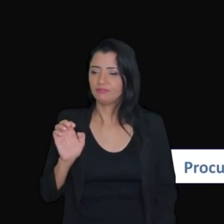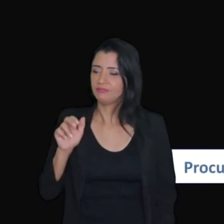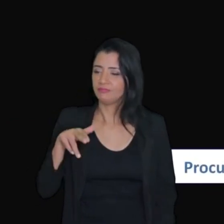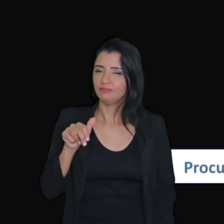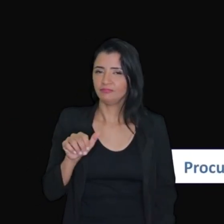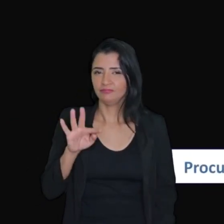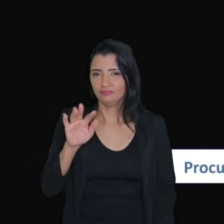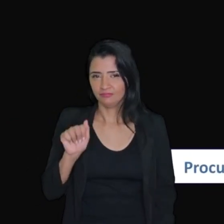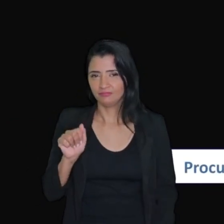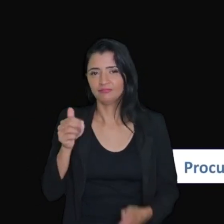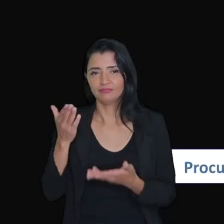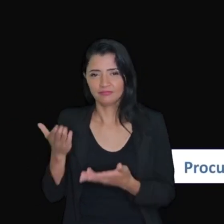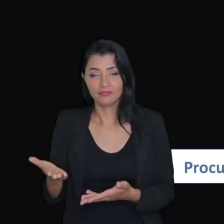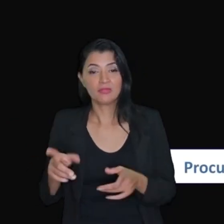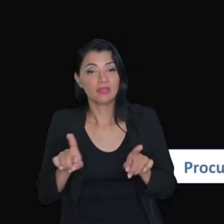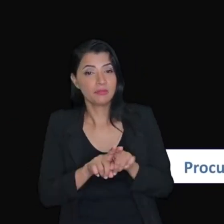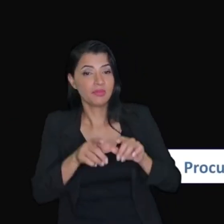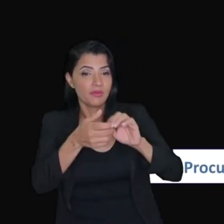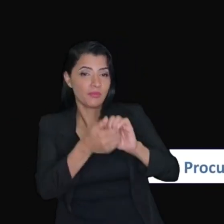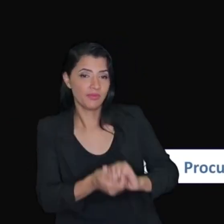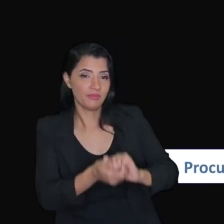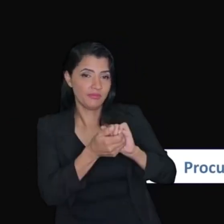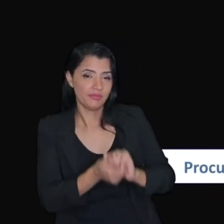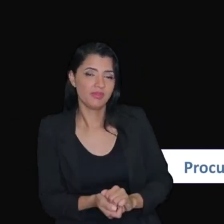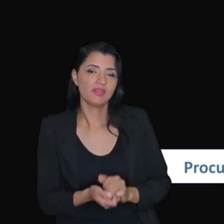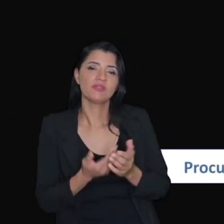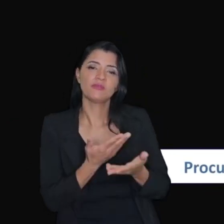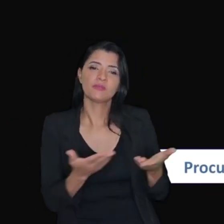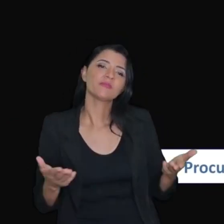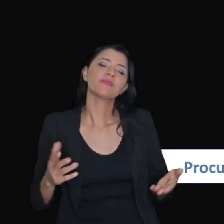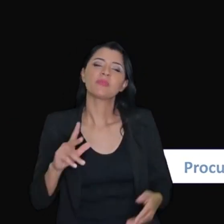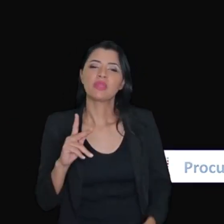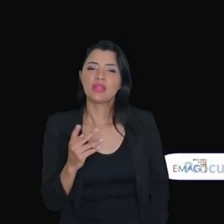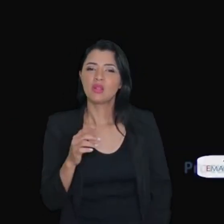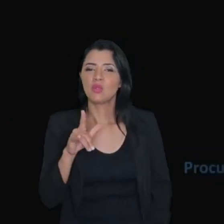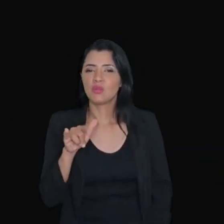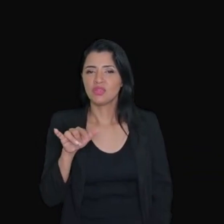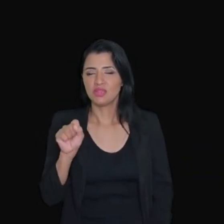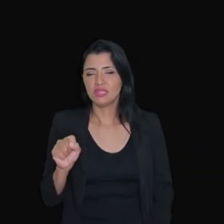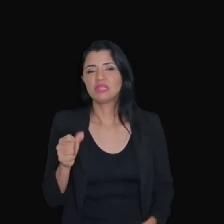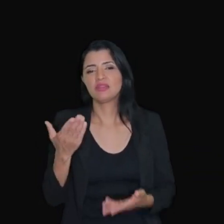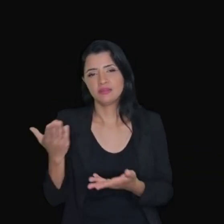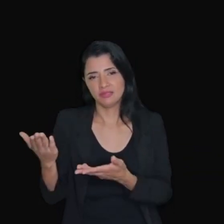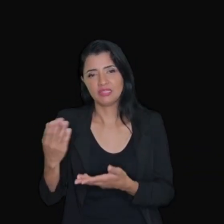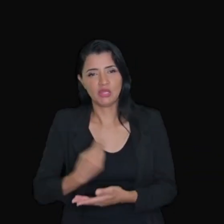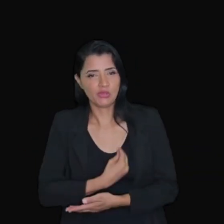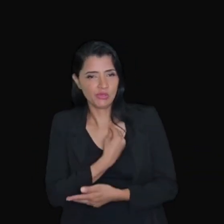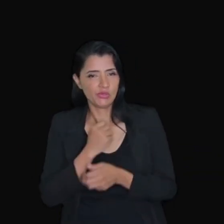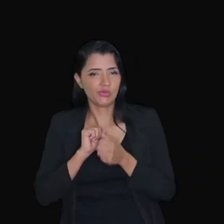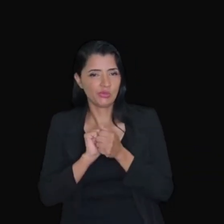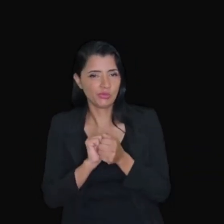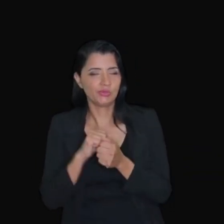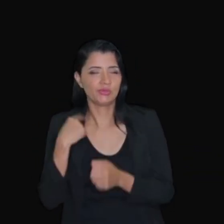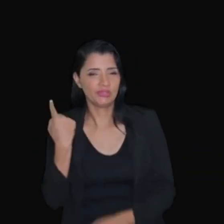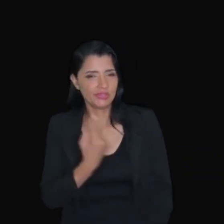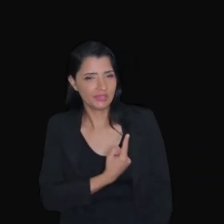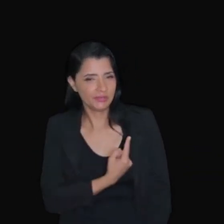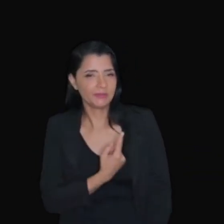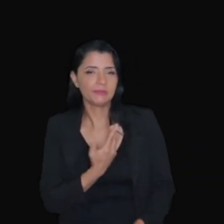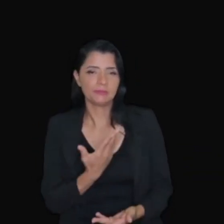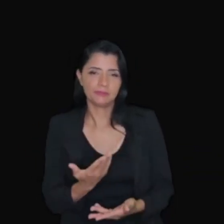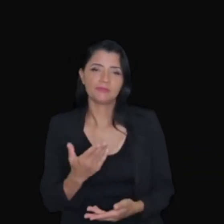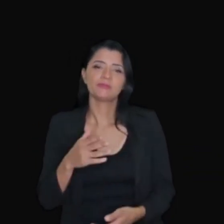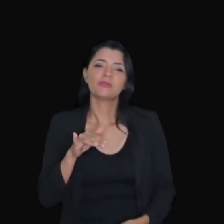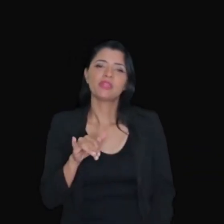Lotufo. Cumprimento também a painelista, a doutora Heloísa Estelita, que está aqui conosco.